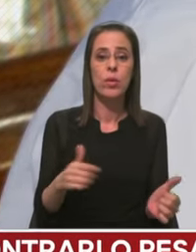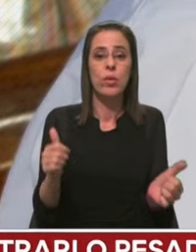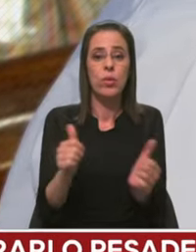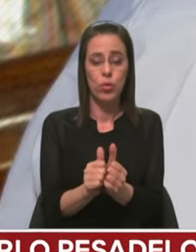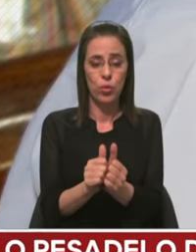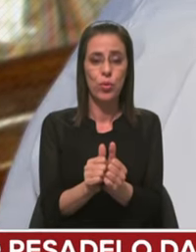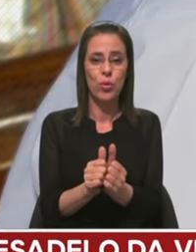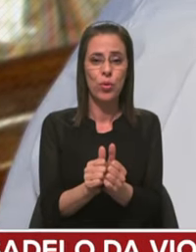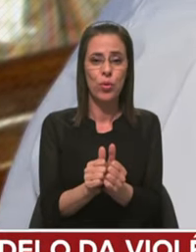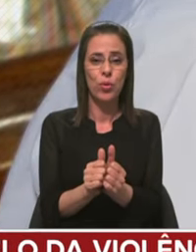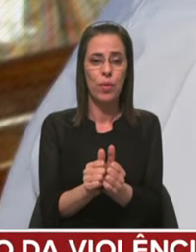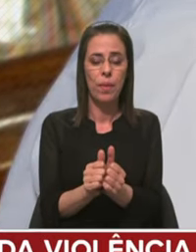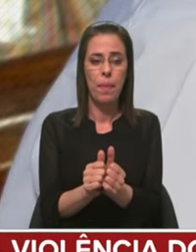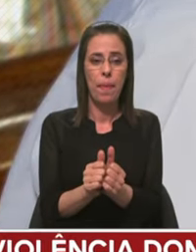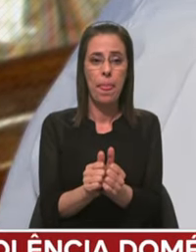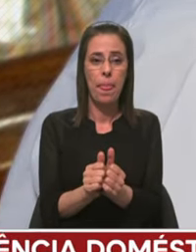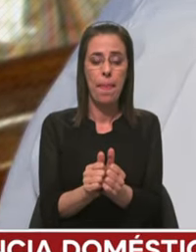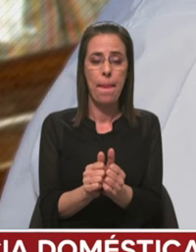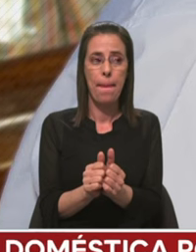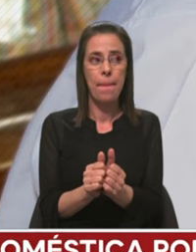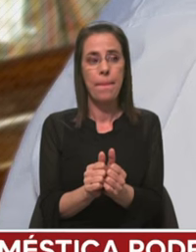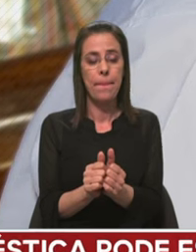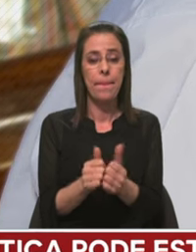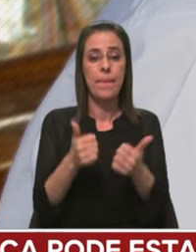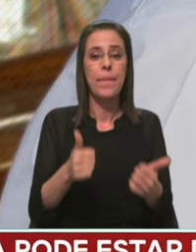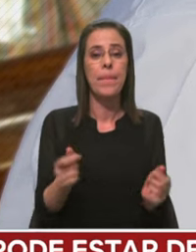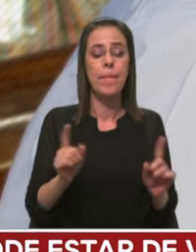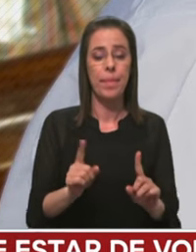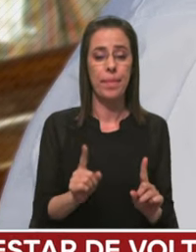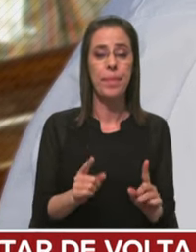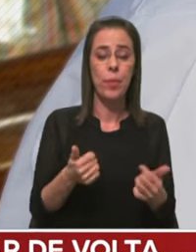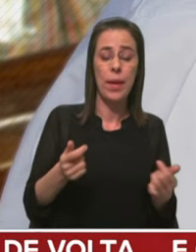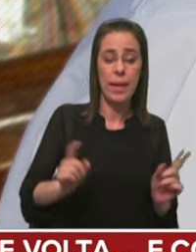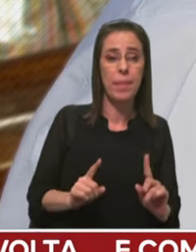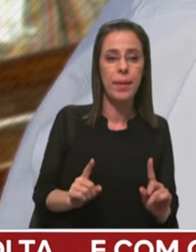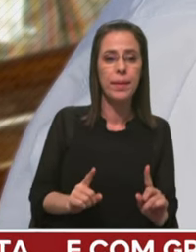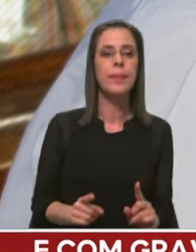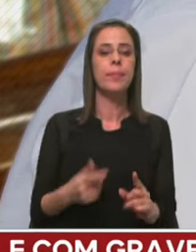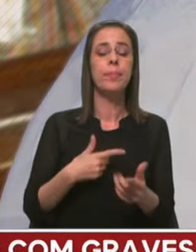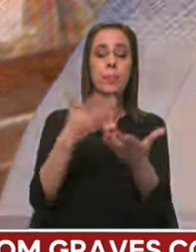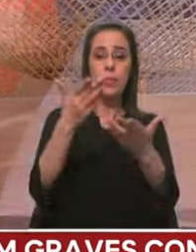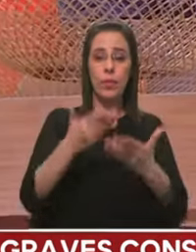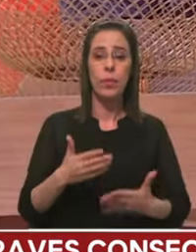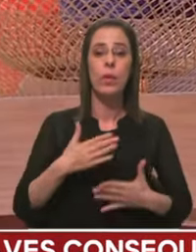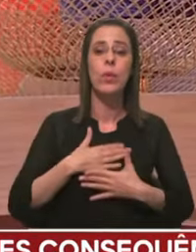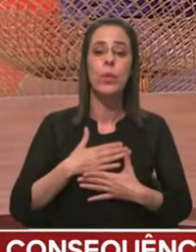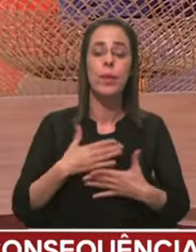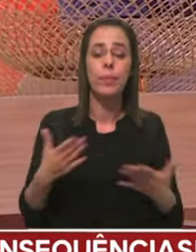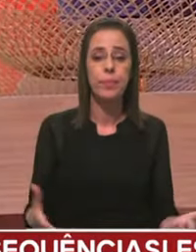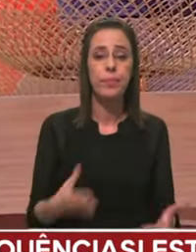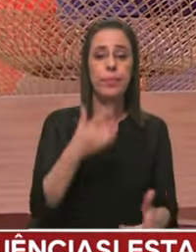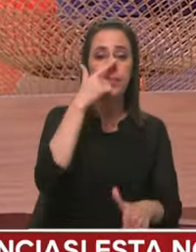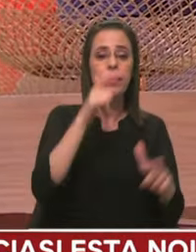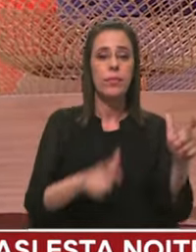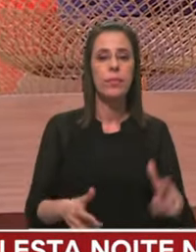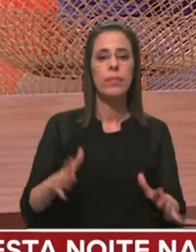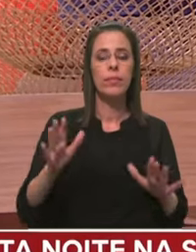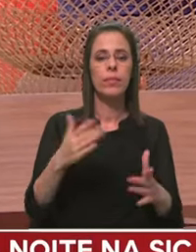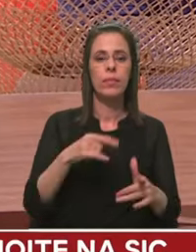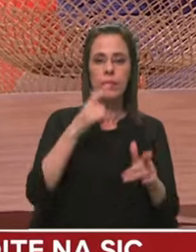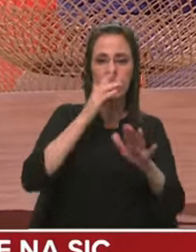estarmos juntos nem sequer é bem sim convidamos os amigos dissemos às pessoas para virem